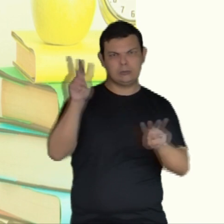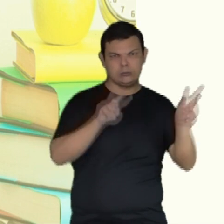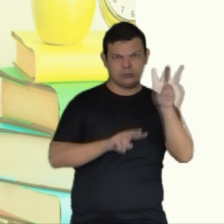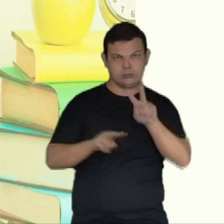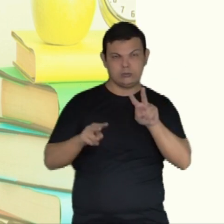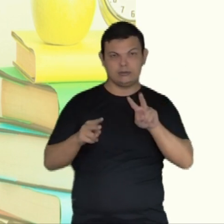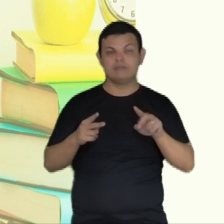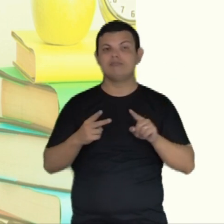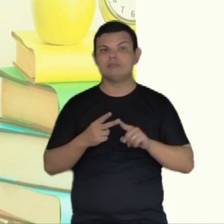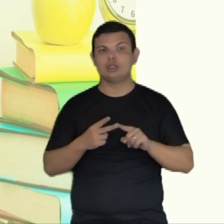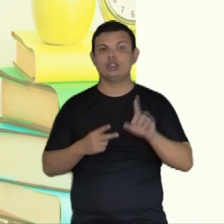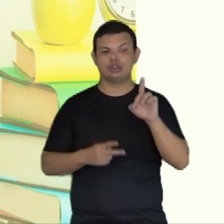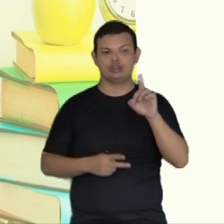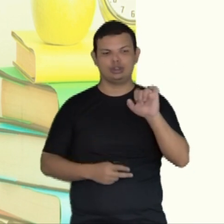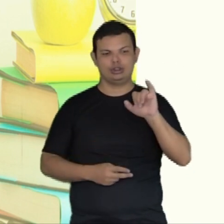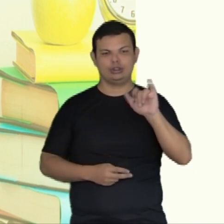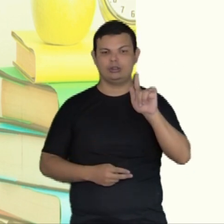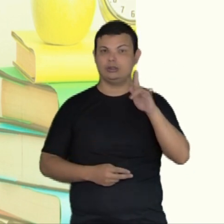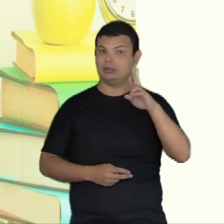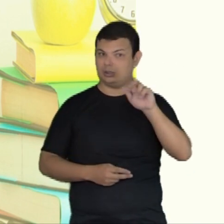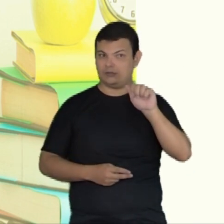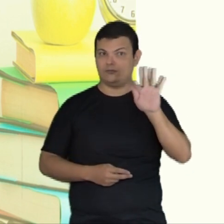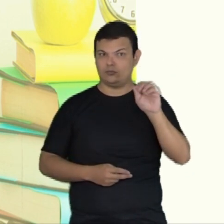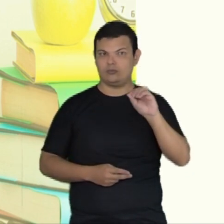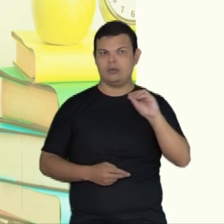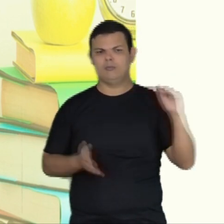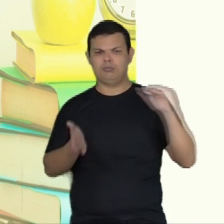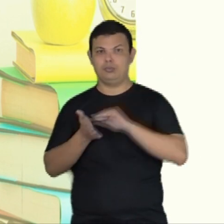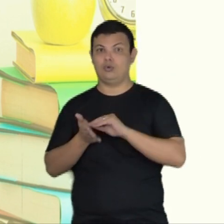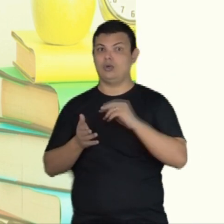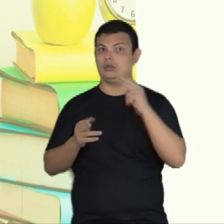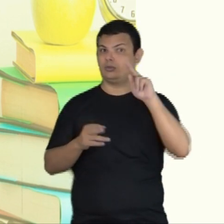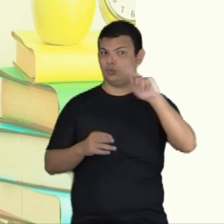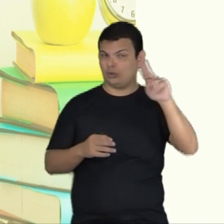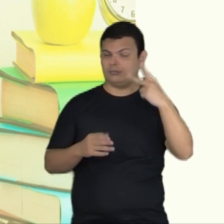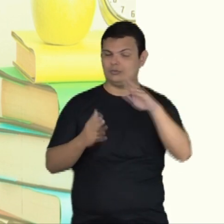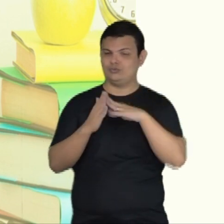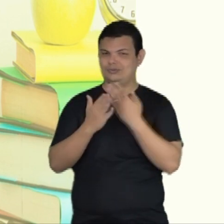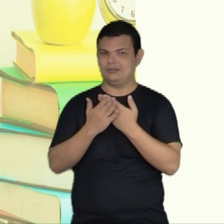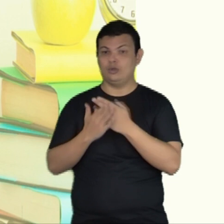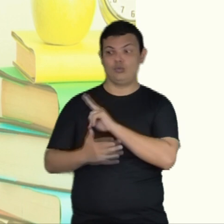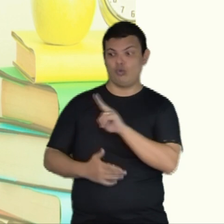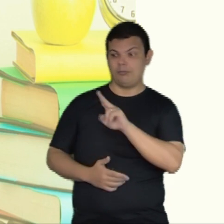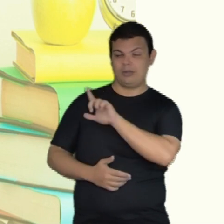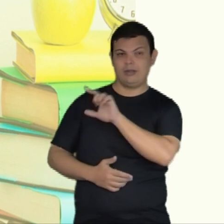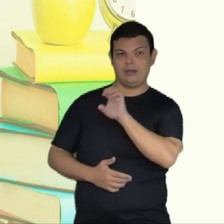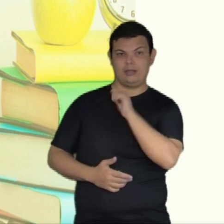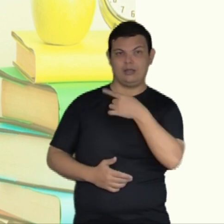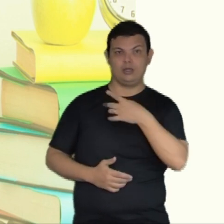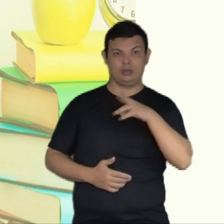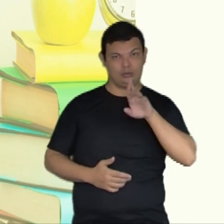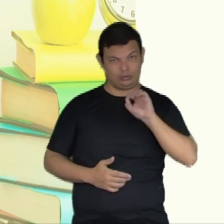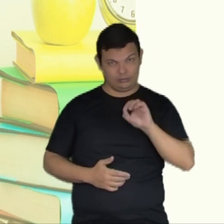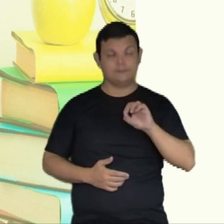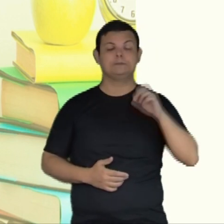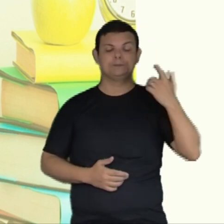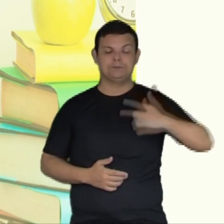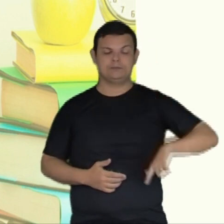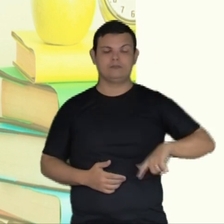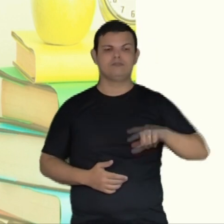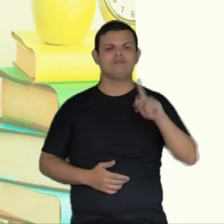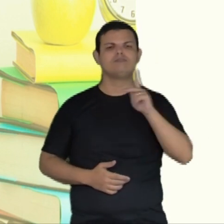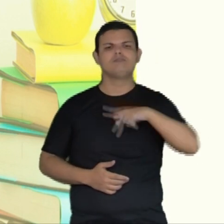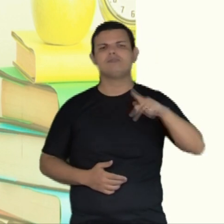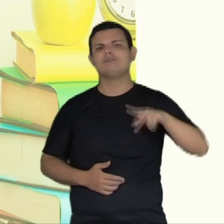e dígrafos. Anote o nome da sua escola, o meu nome, professor Leandro Araújo, o nome do seu professor, da